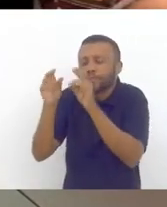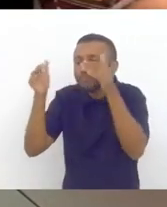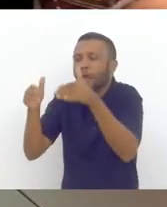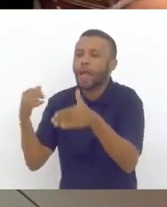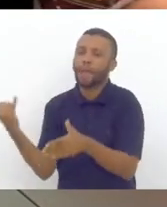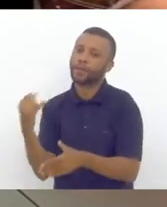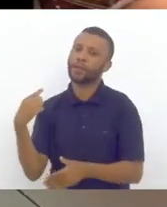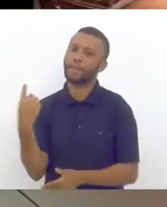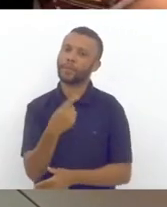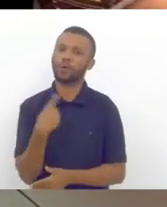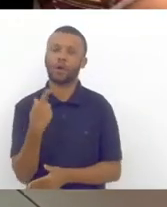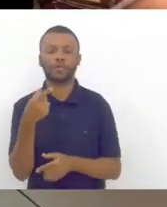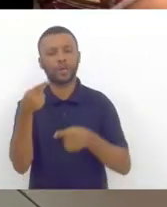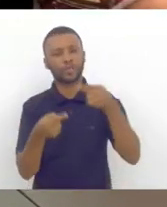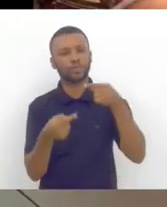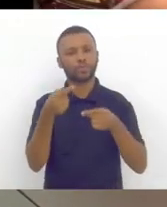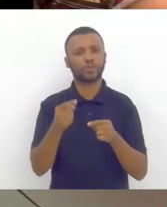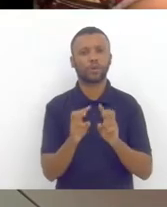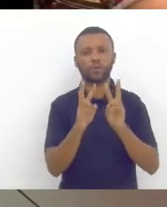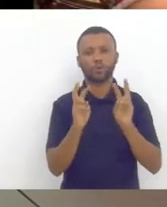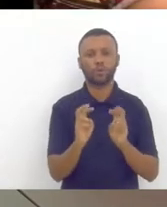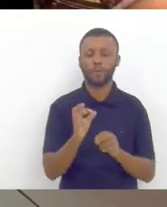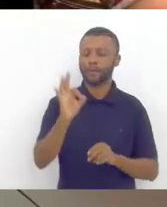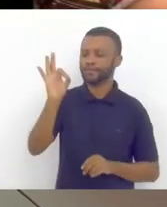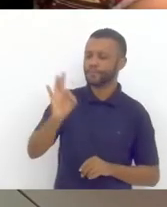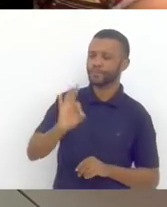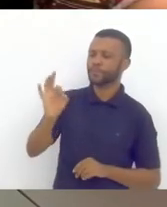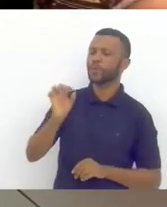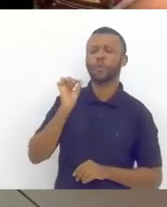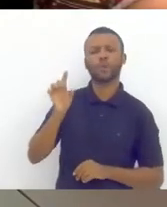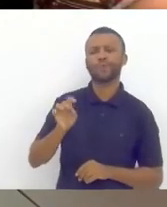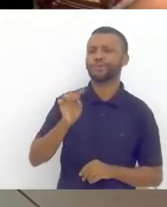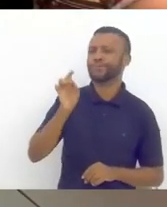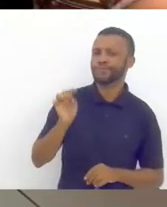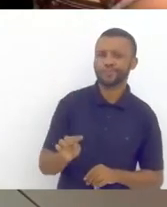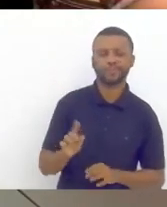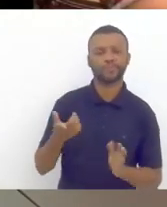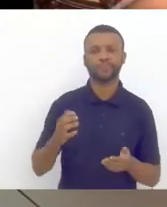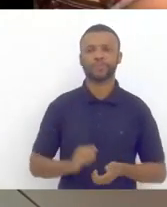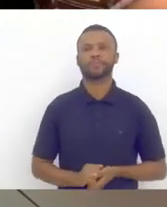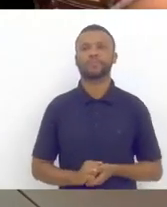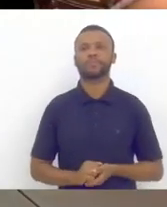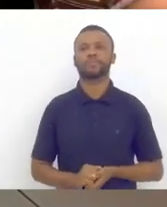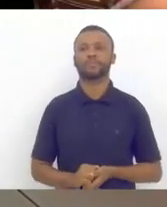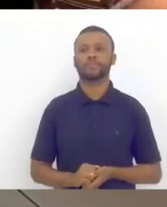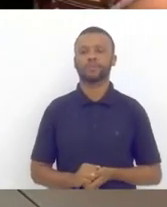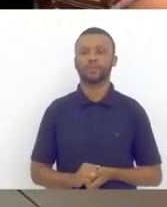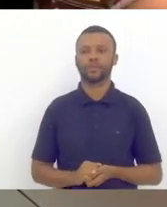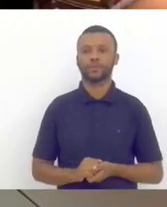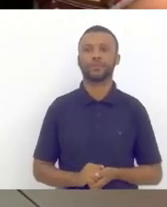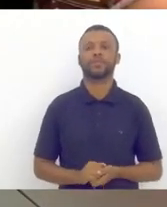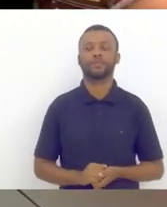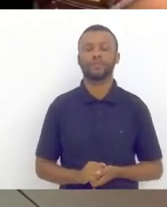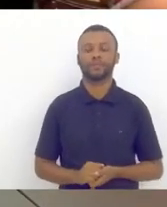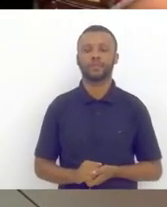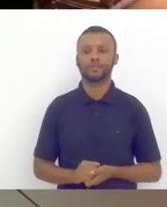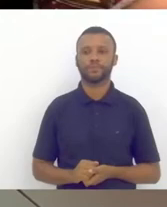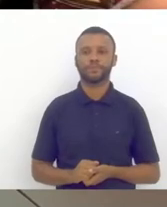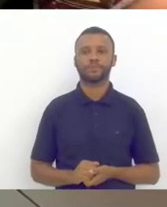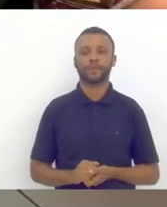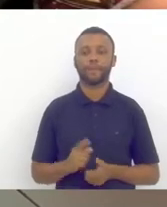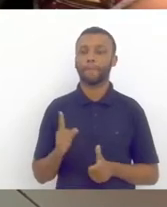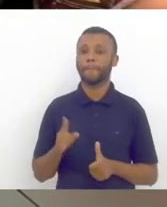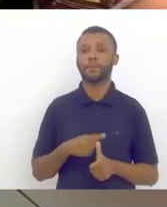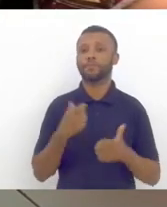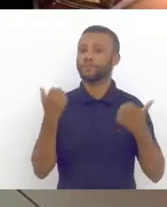para a gente, na discussão de que indicadores serão esses, afinal de contas. Primeiro dizer que assim,